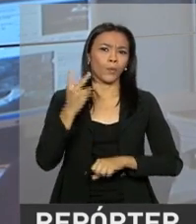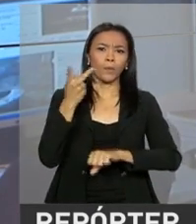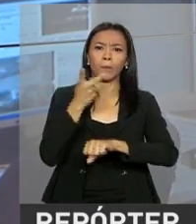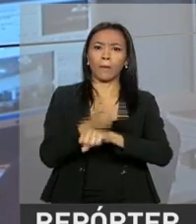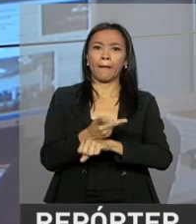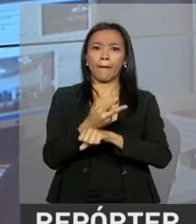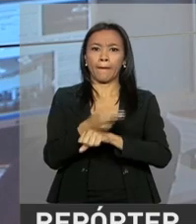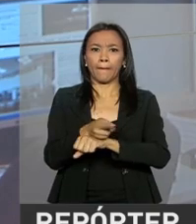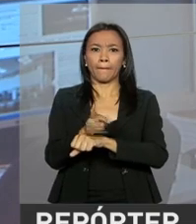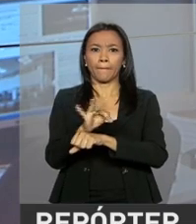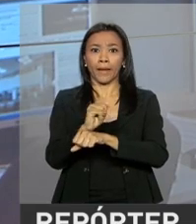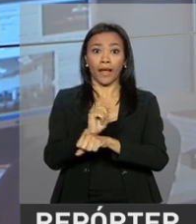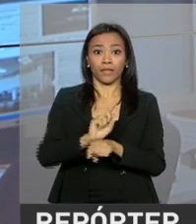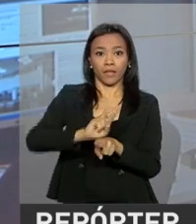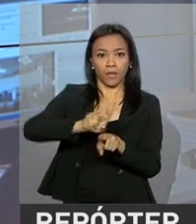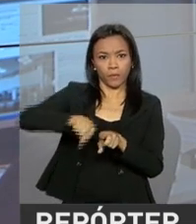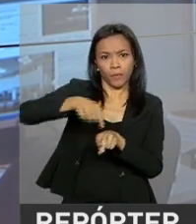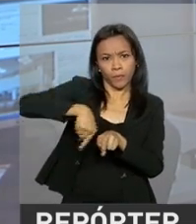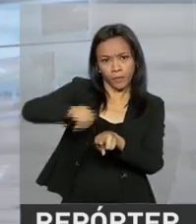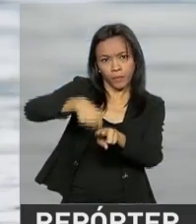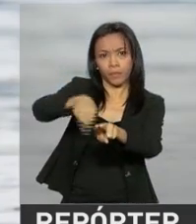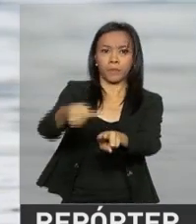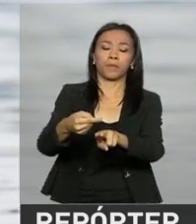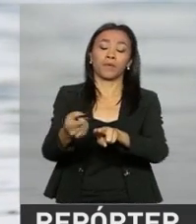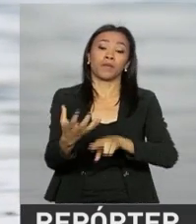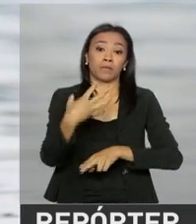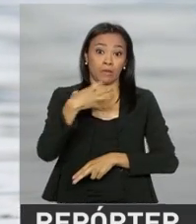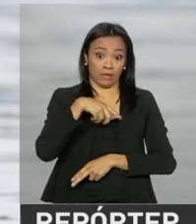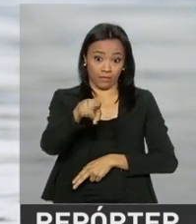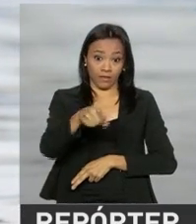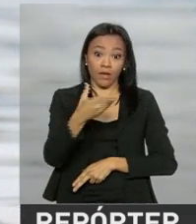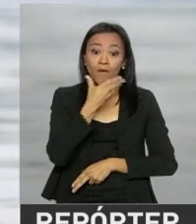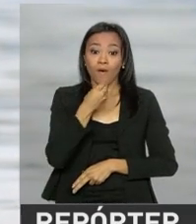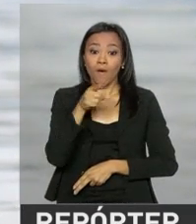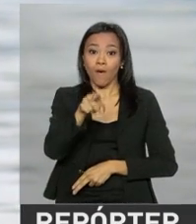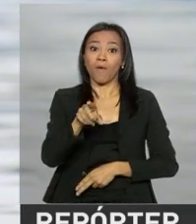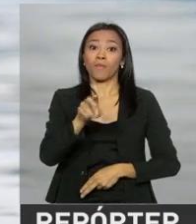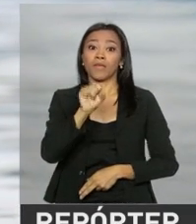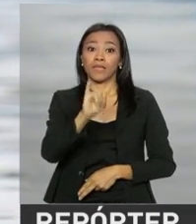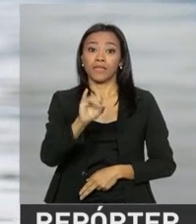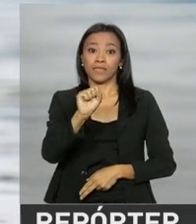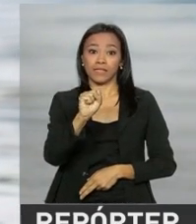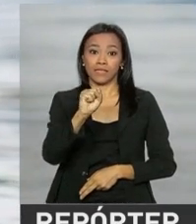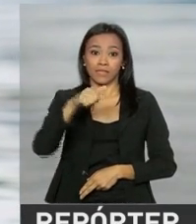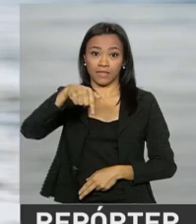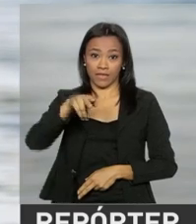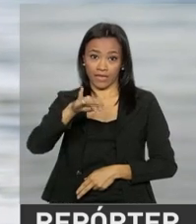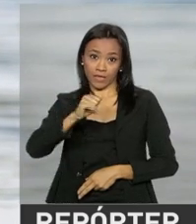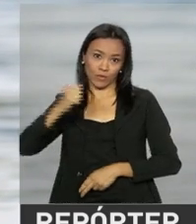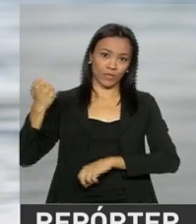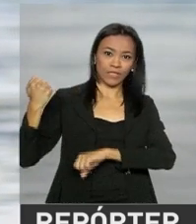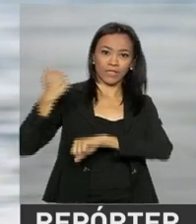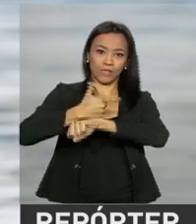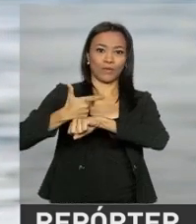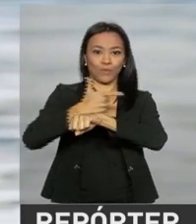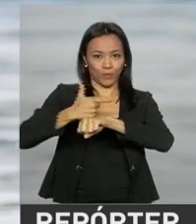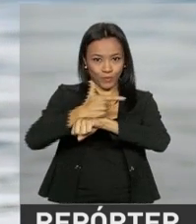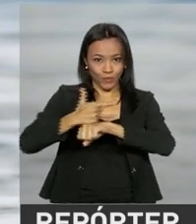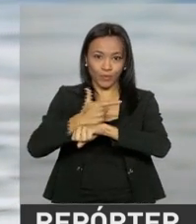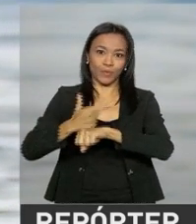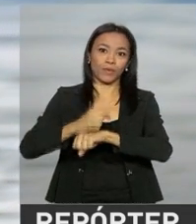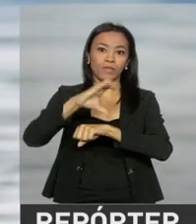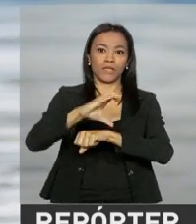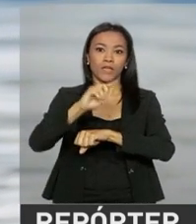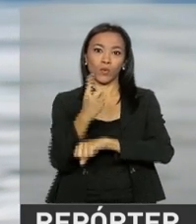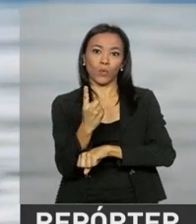canoagem velocidade. O baiano Isaquias Queiroz conquistou agora há pouco o segundo lugar no pódio na modalidade C1